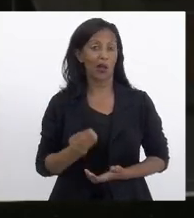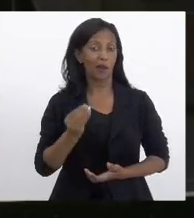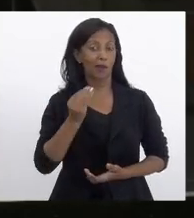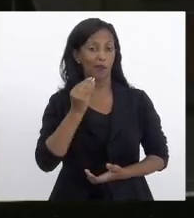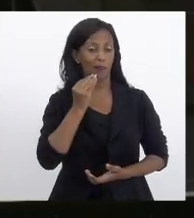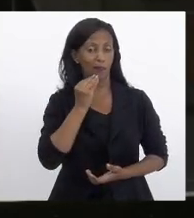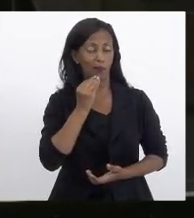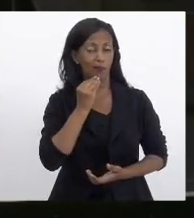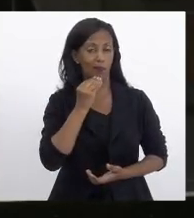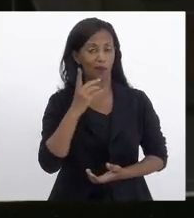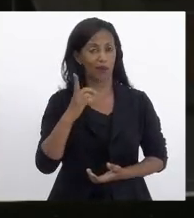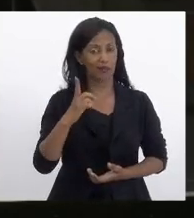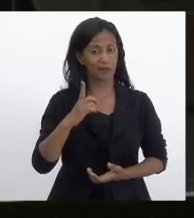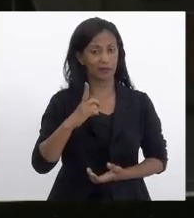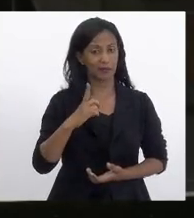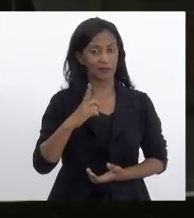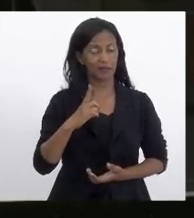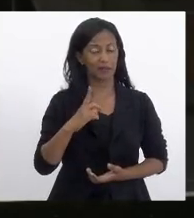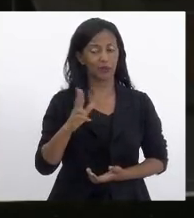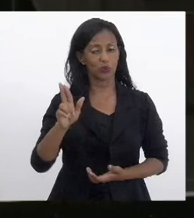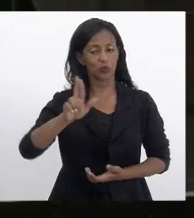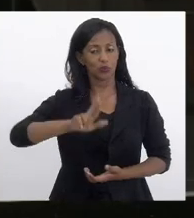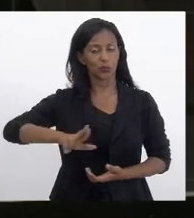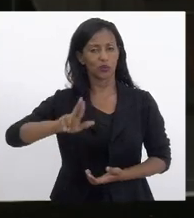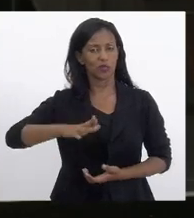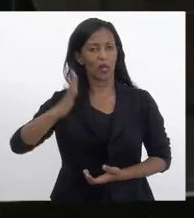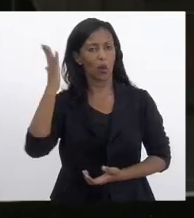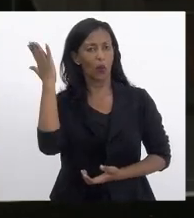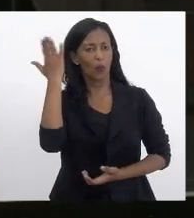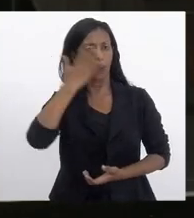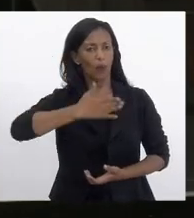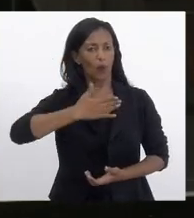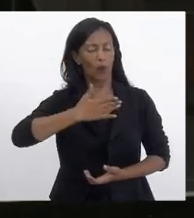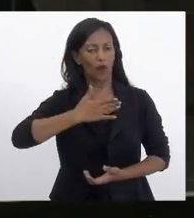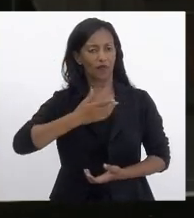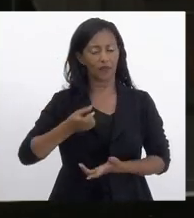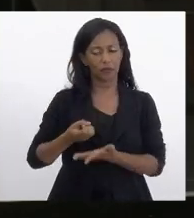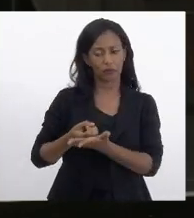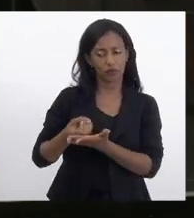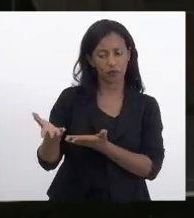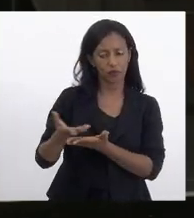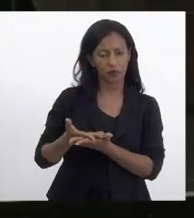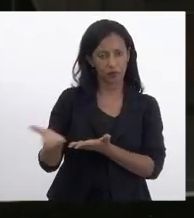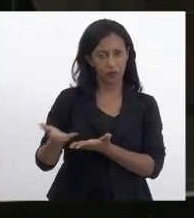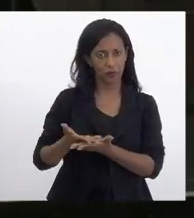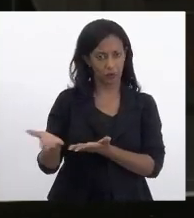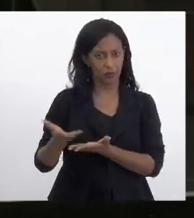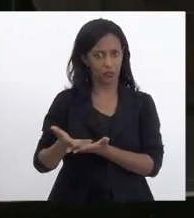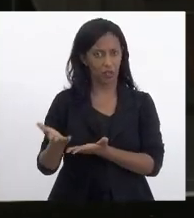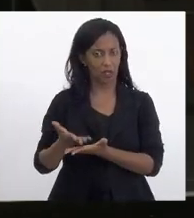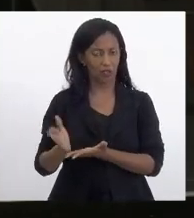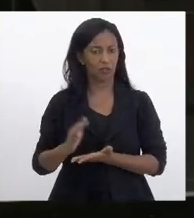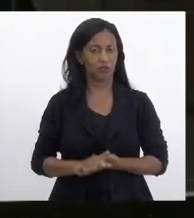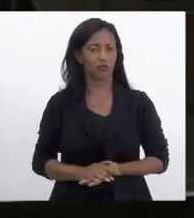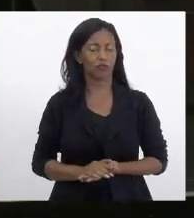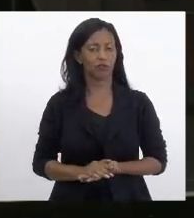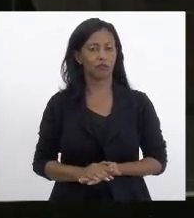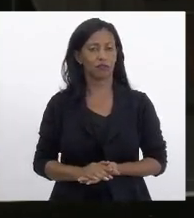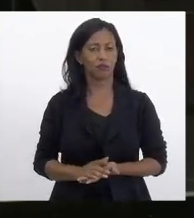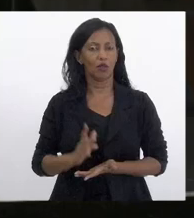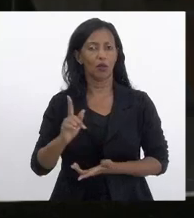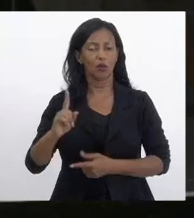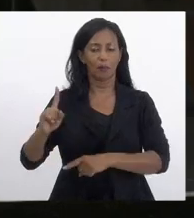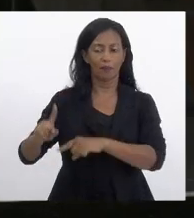poderão ser utilizados como comprovante dos gastos realizados na aquisição